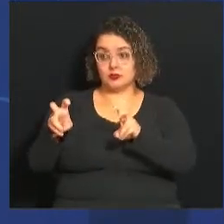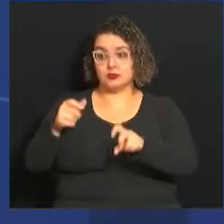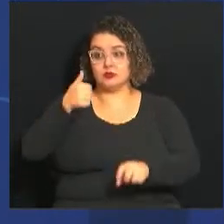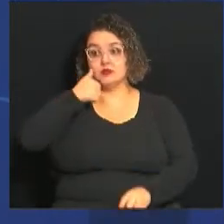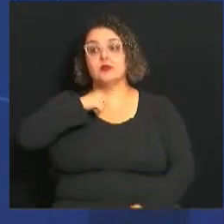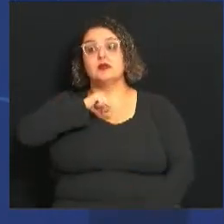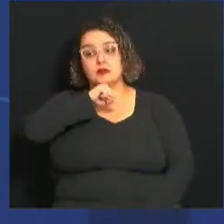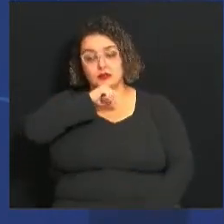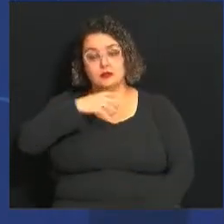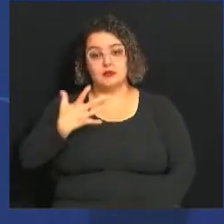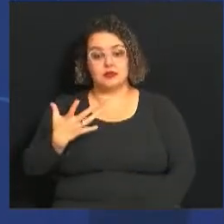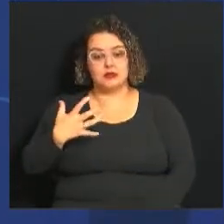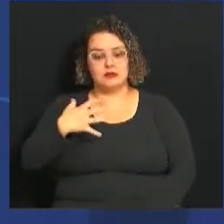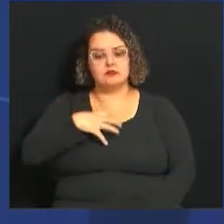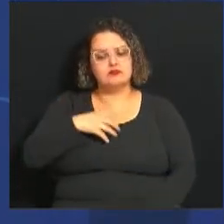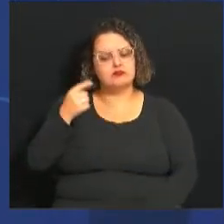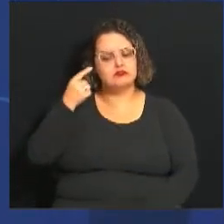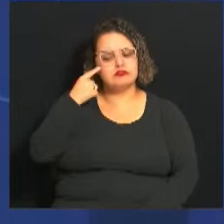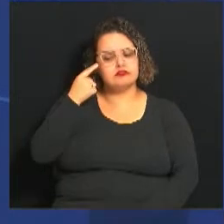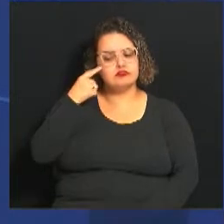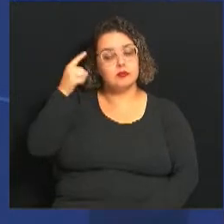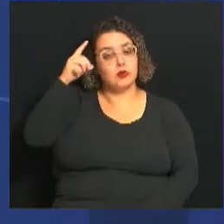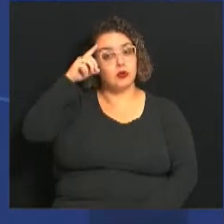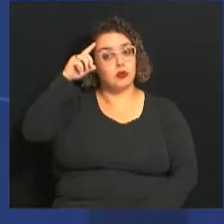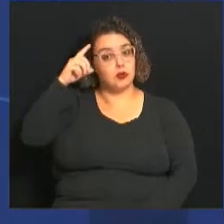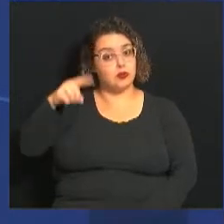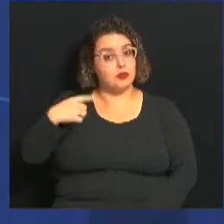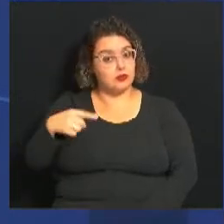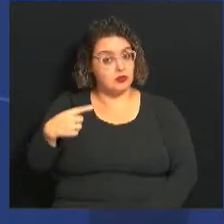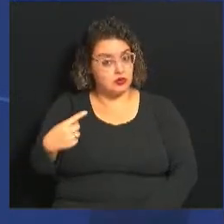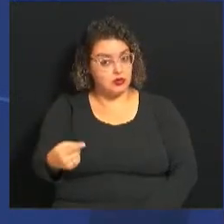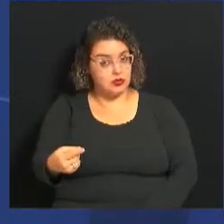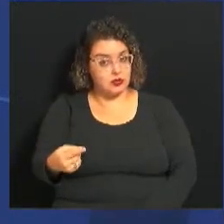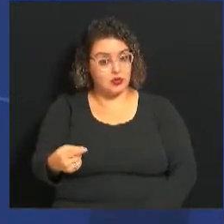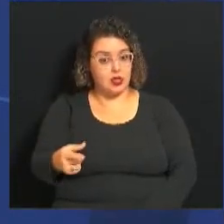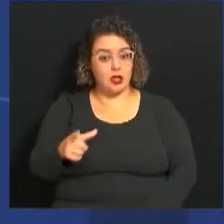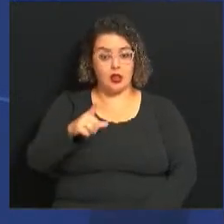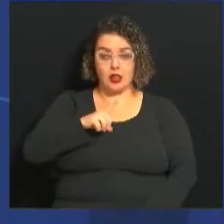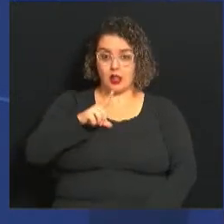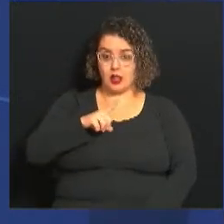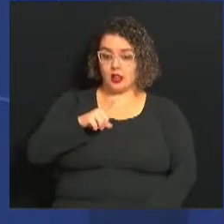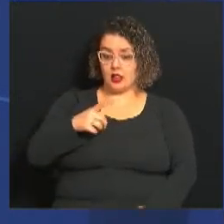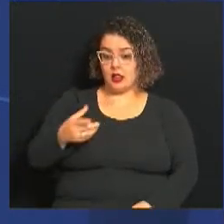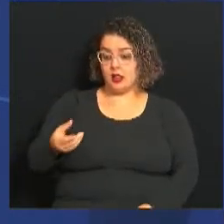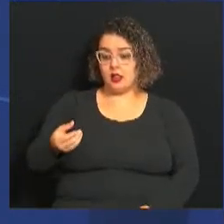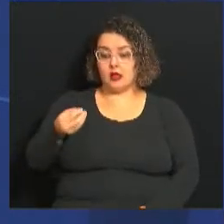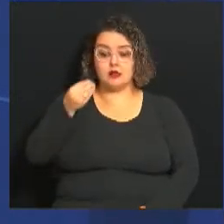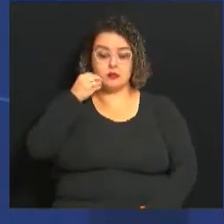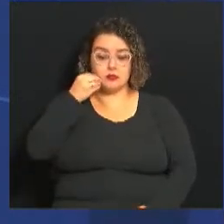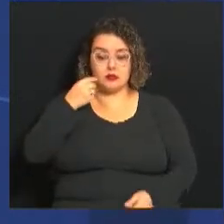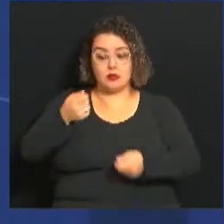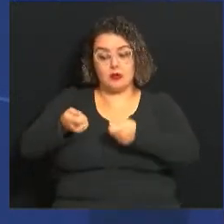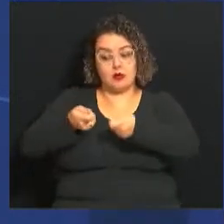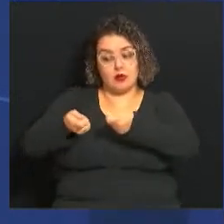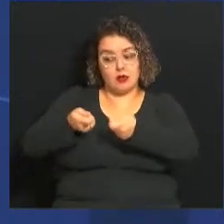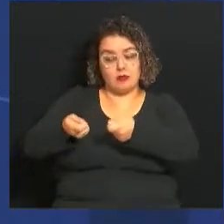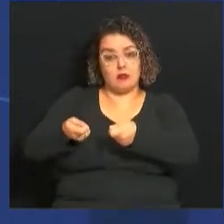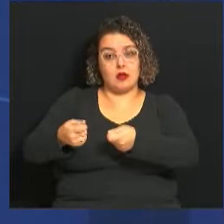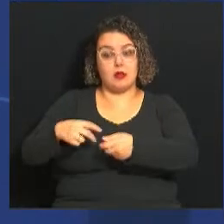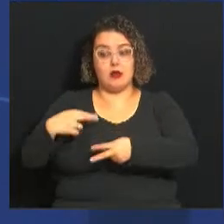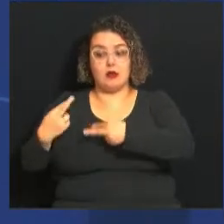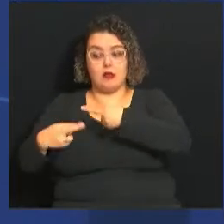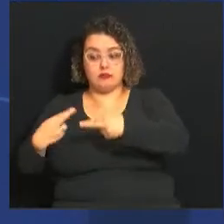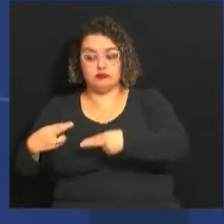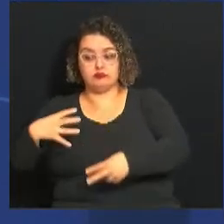imagino que no dia a dia, no cotidiano, elas tentam equilibrar, né? Vida pessoal, relação com o filho,